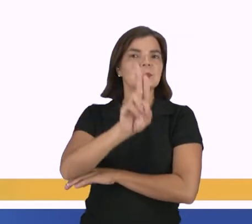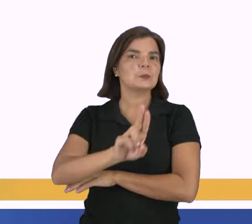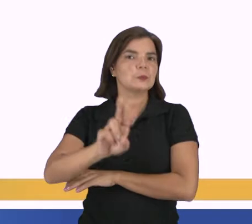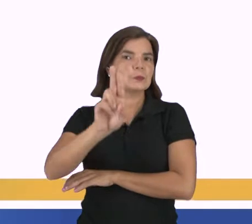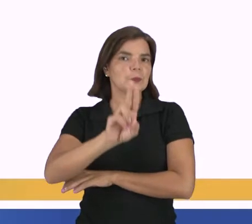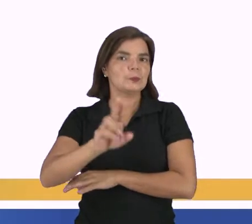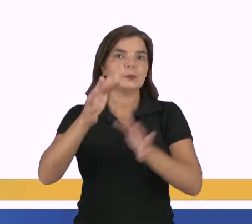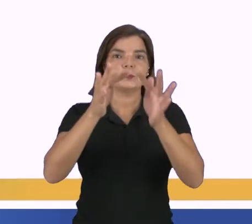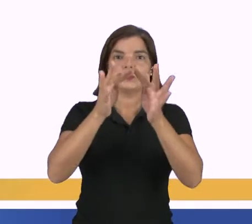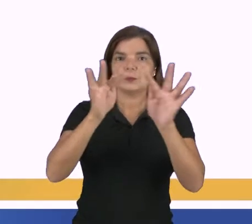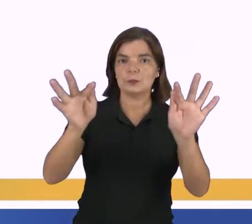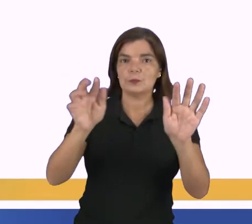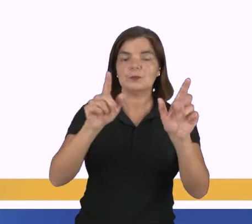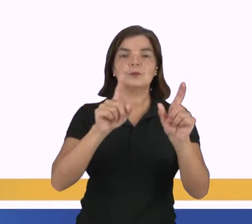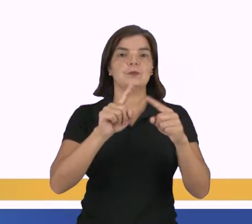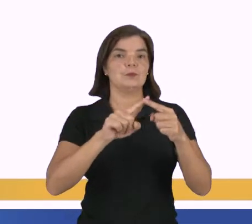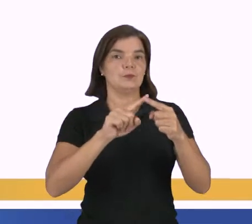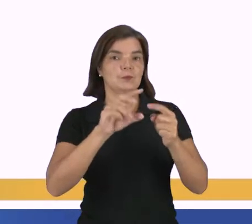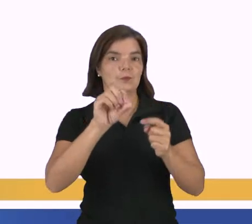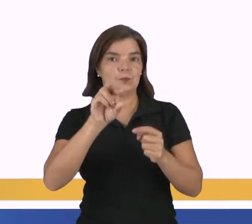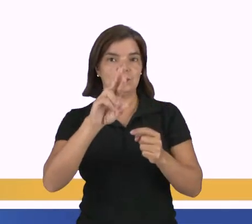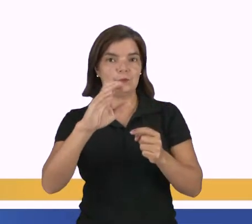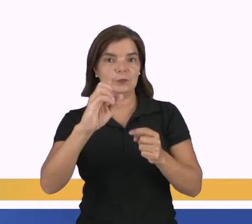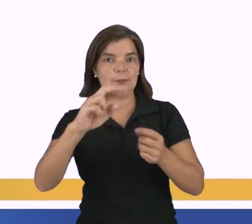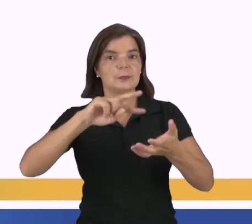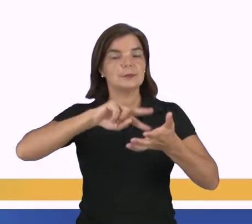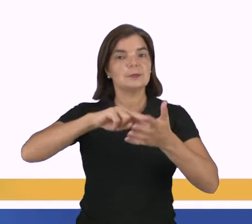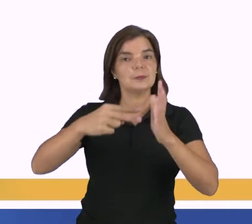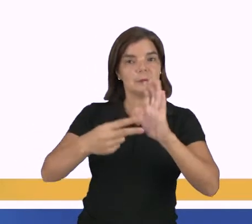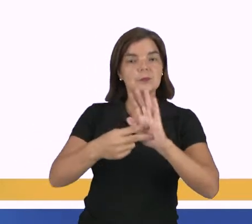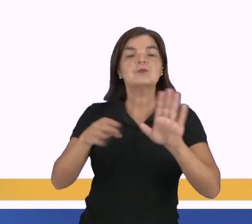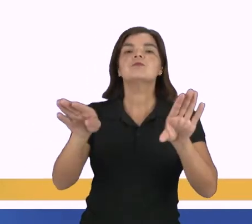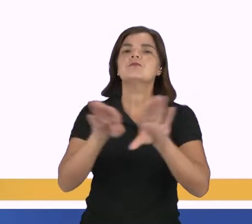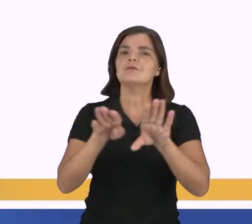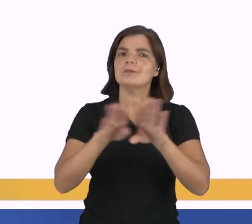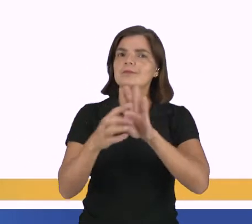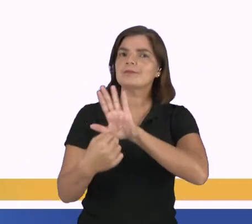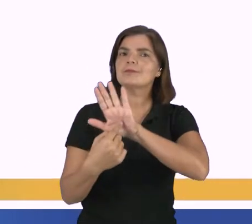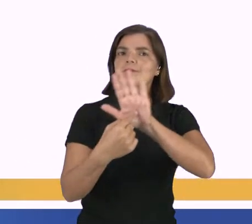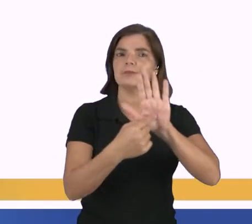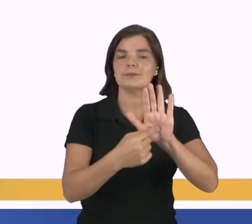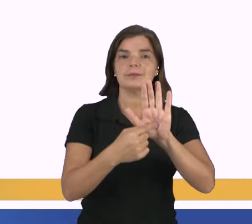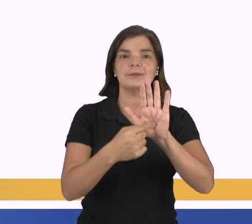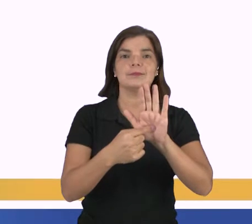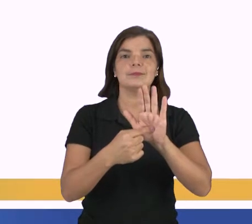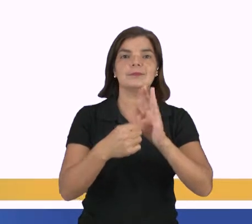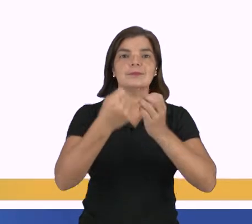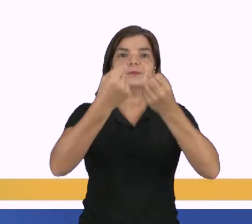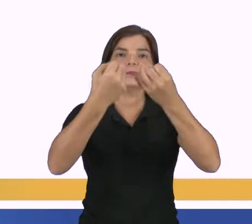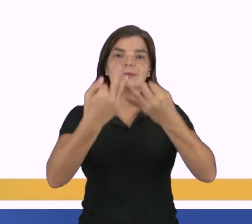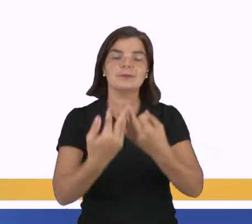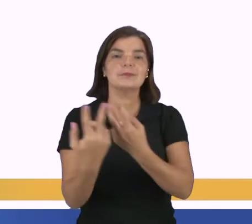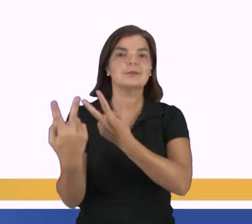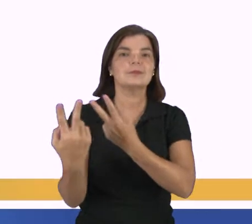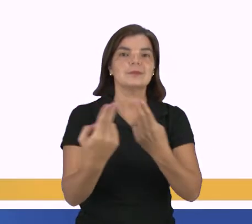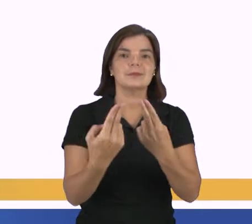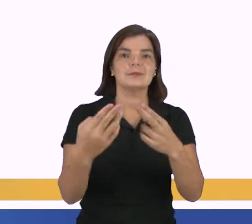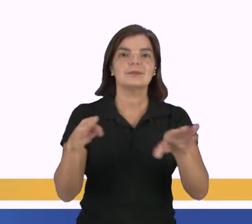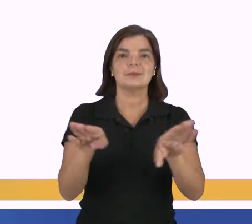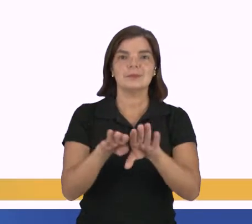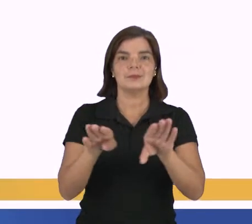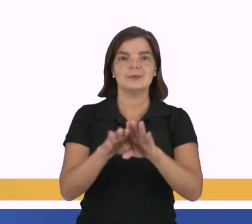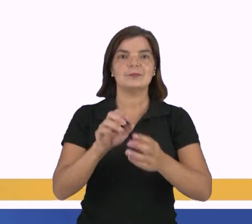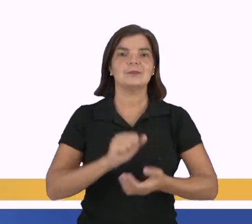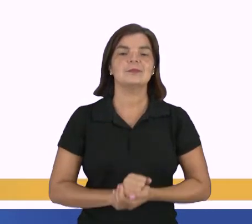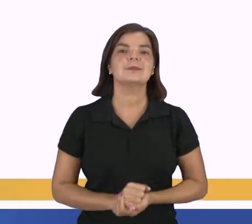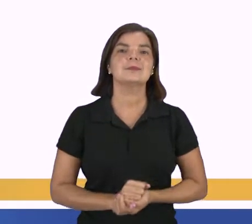termos frase, oração e período como sinônimos, elas vão apresentar conceitos diferentes. Vamos ver aqui